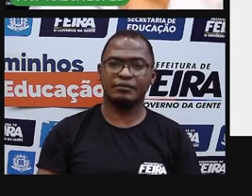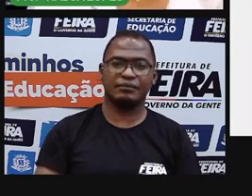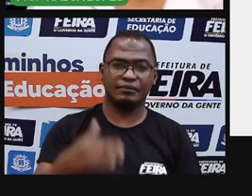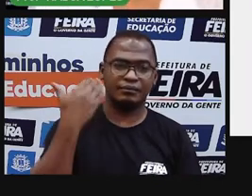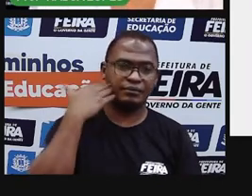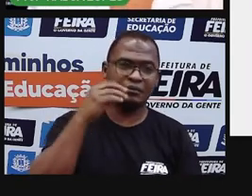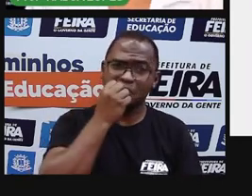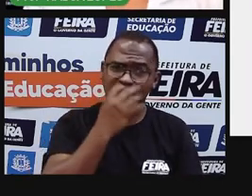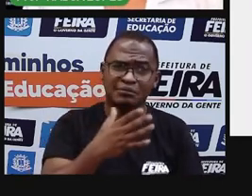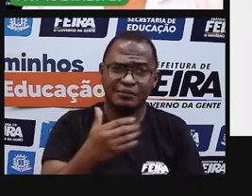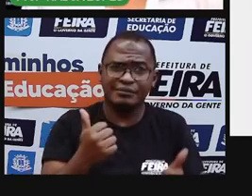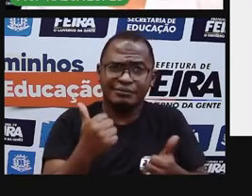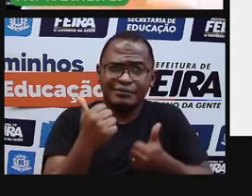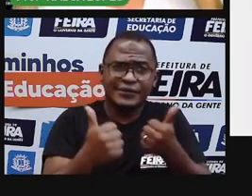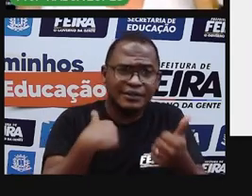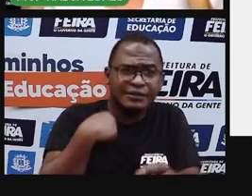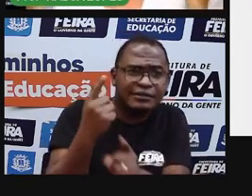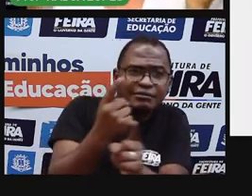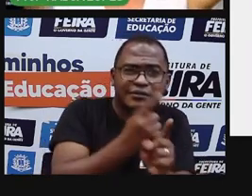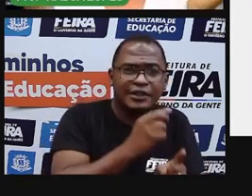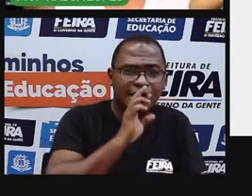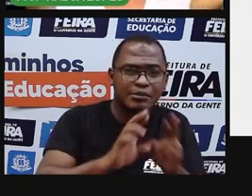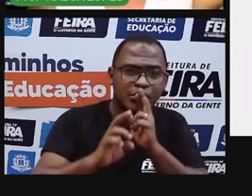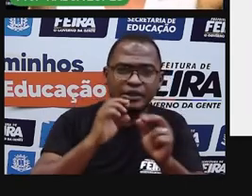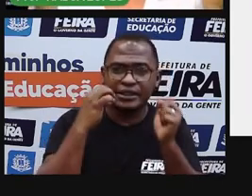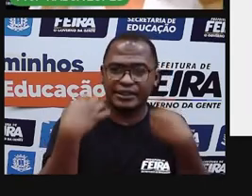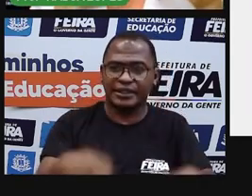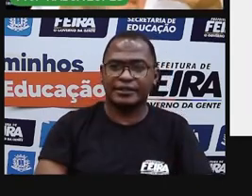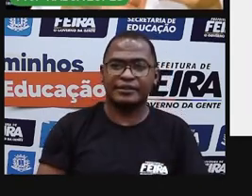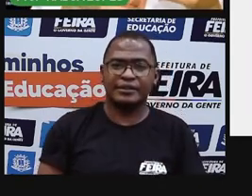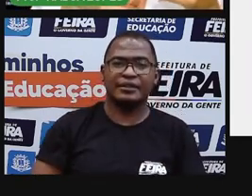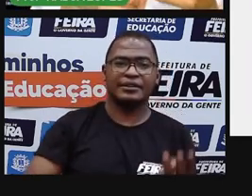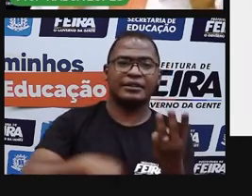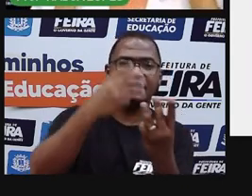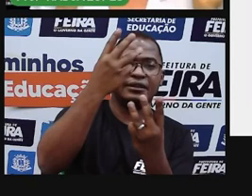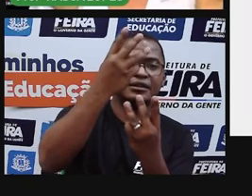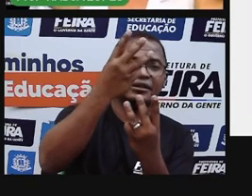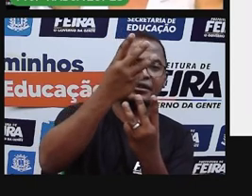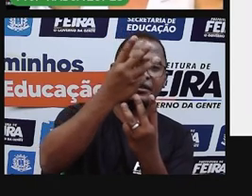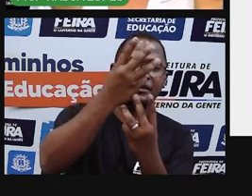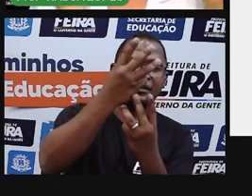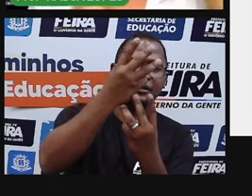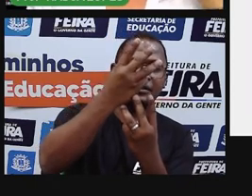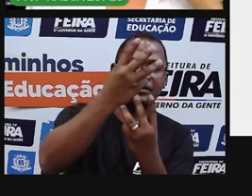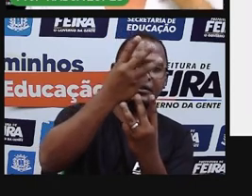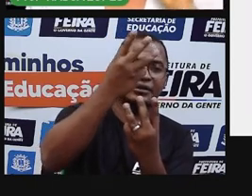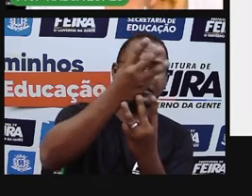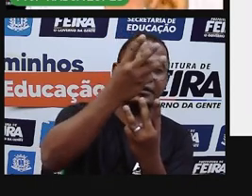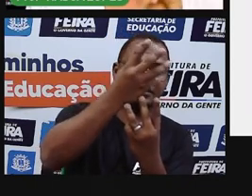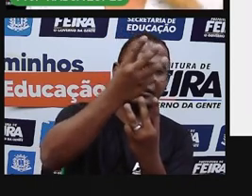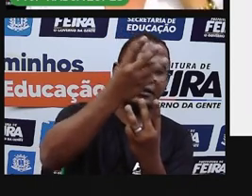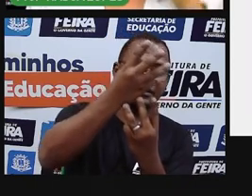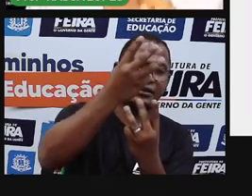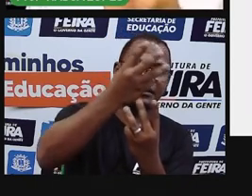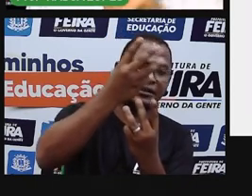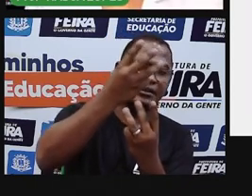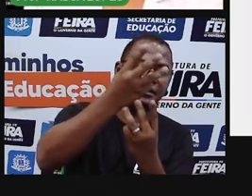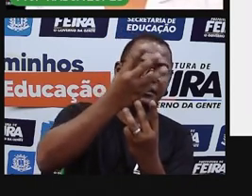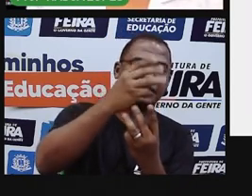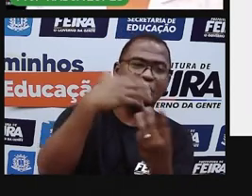sair de casa sejam apertando tudo três dezenas boleta para vocês né três vezes é